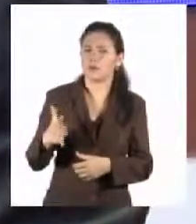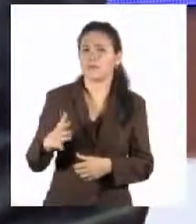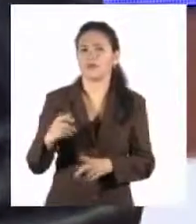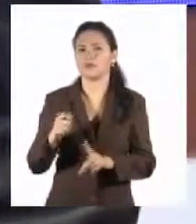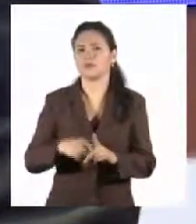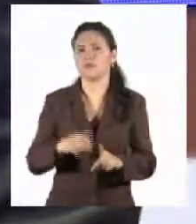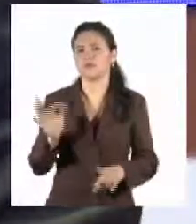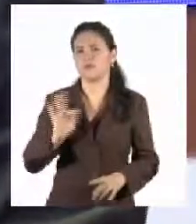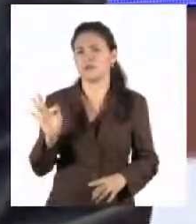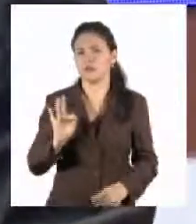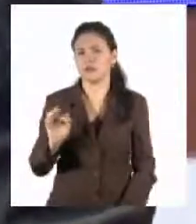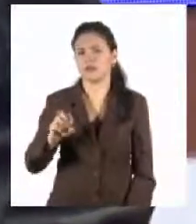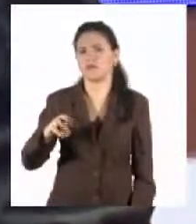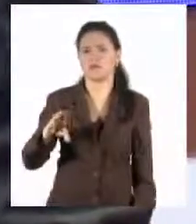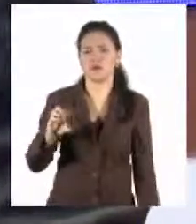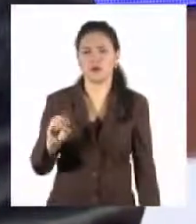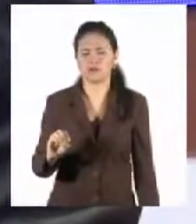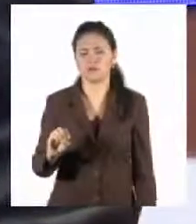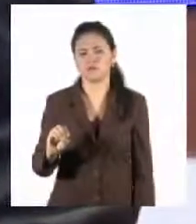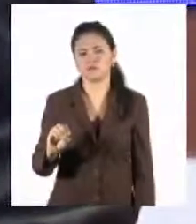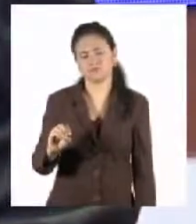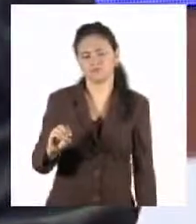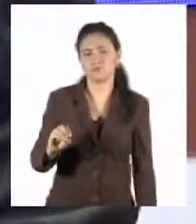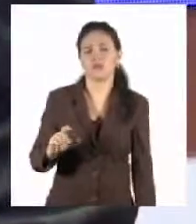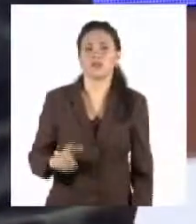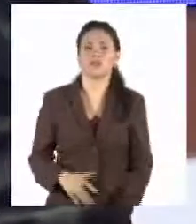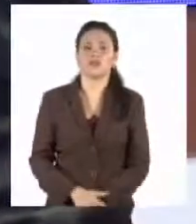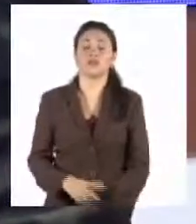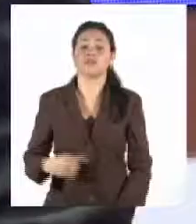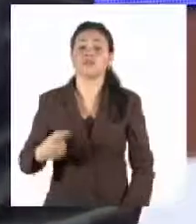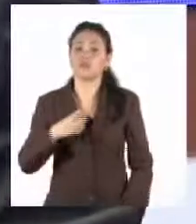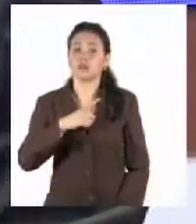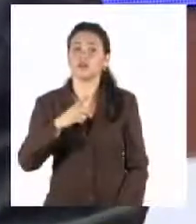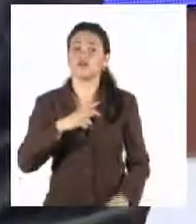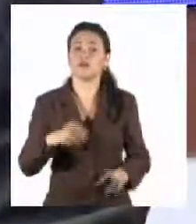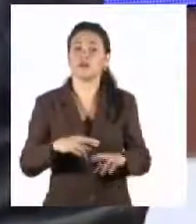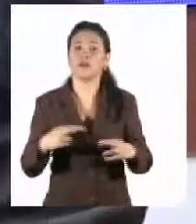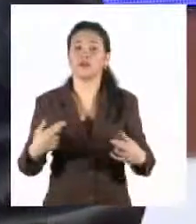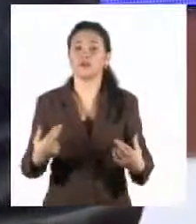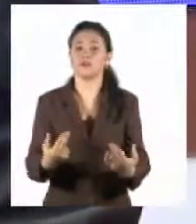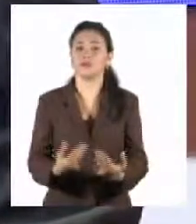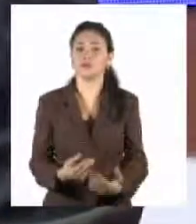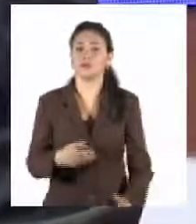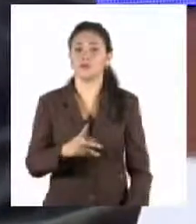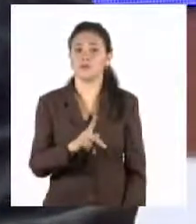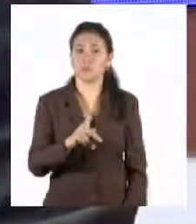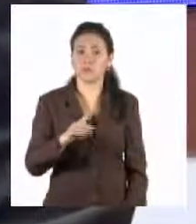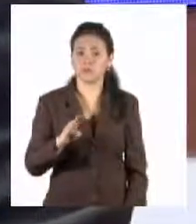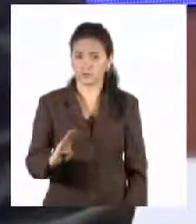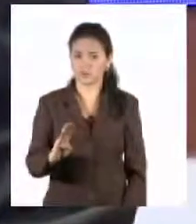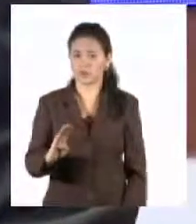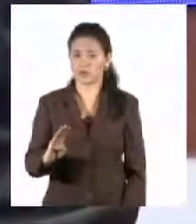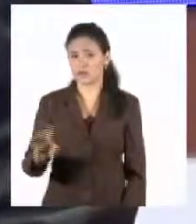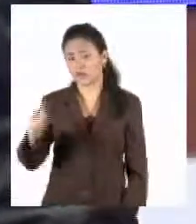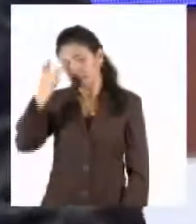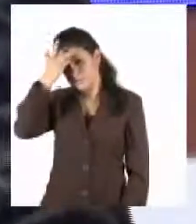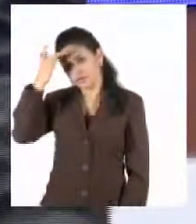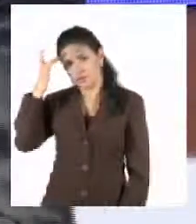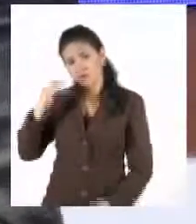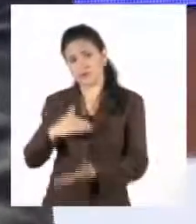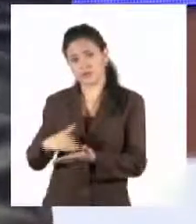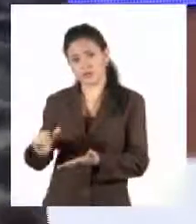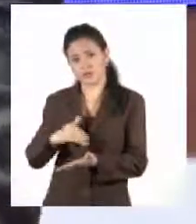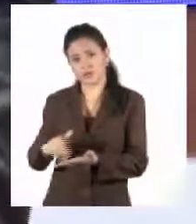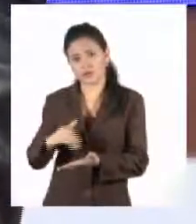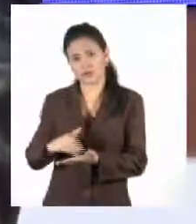março, se salvo engano, nós tivemos uma audiência pública com os membros da Secretaria de Estado